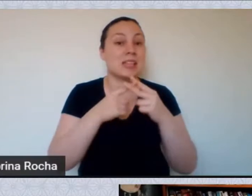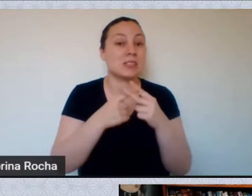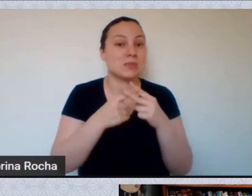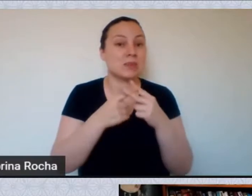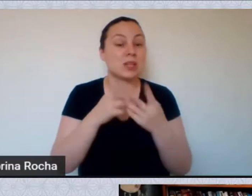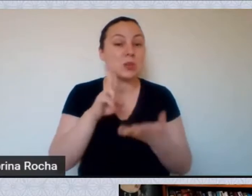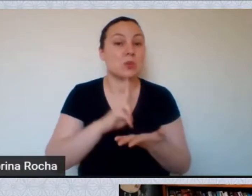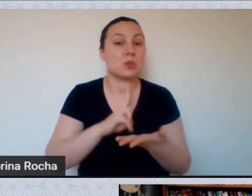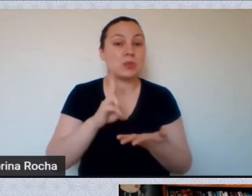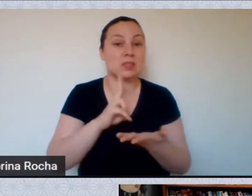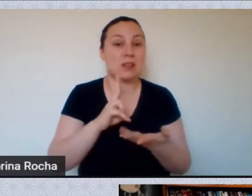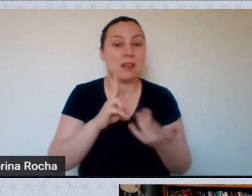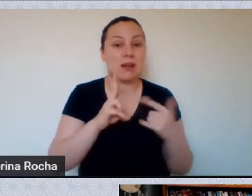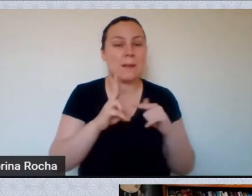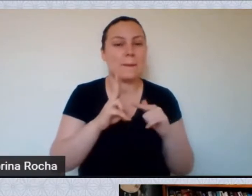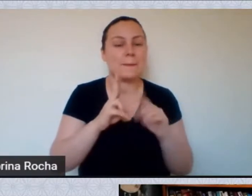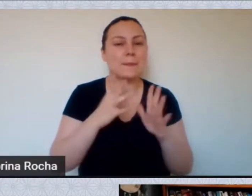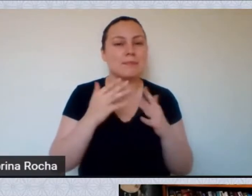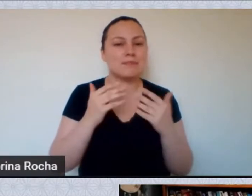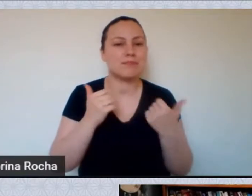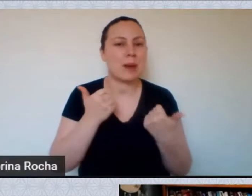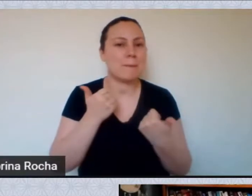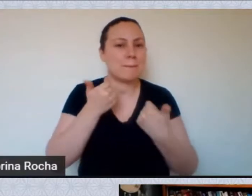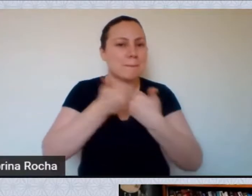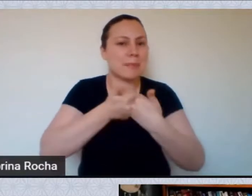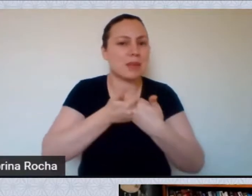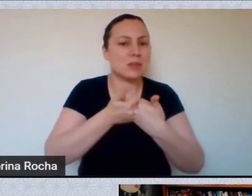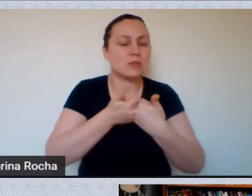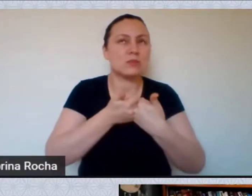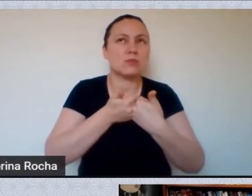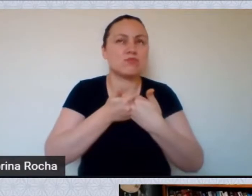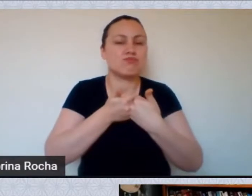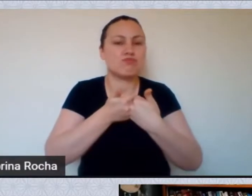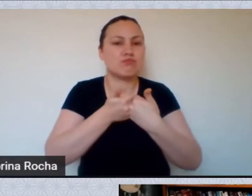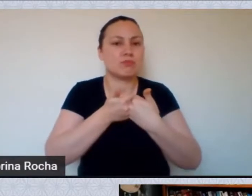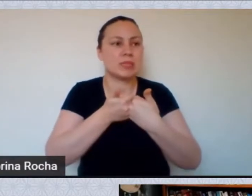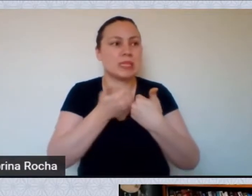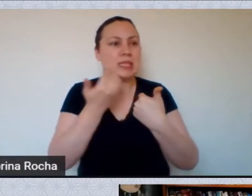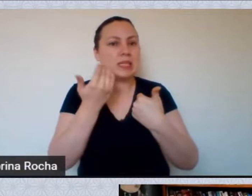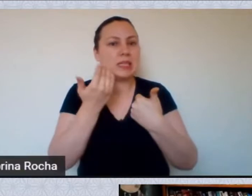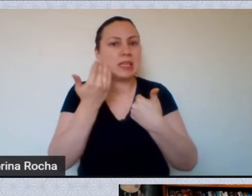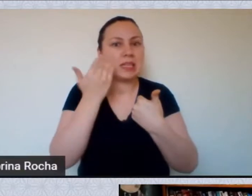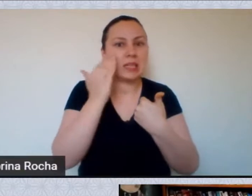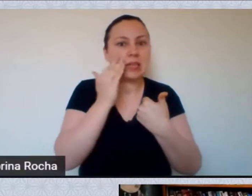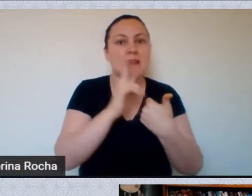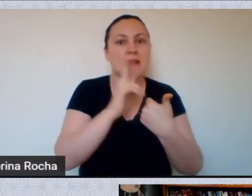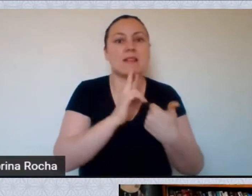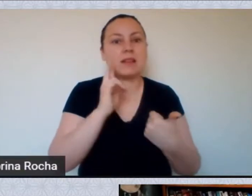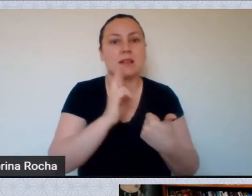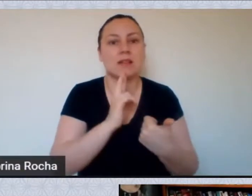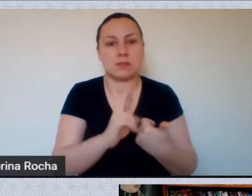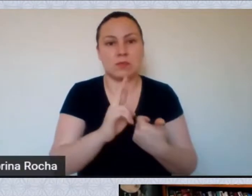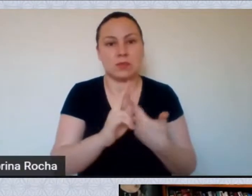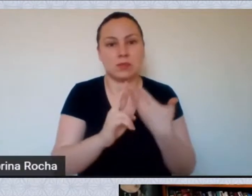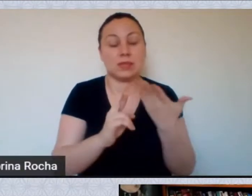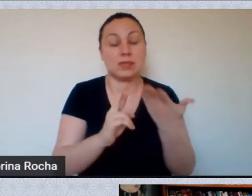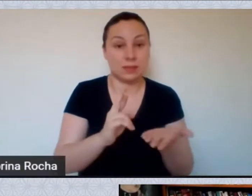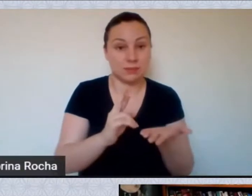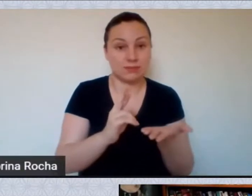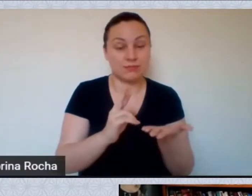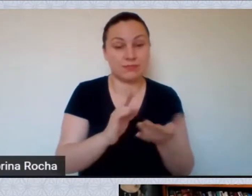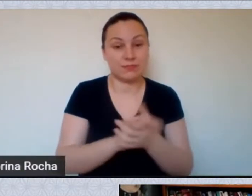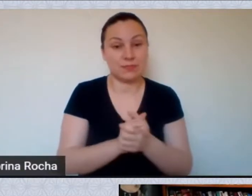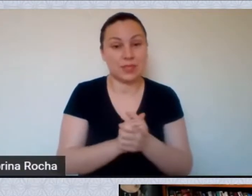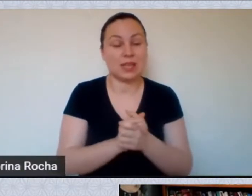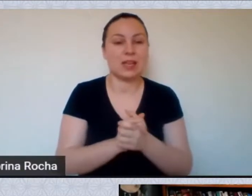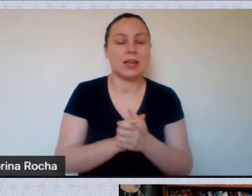poder chegar ao menos perto de algumas respostas. Então, o que move as pessoas a